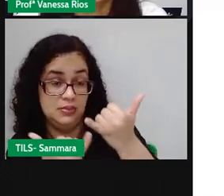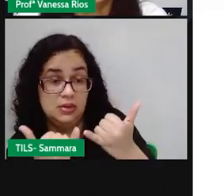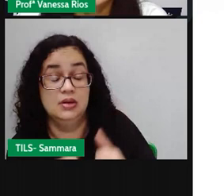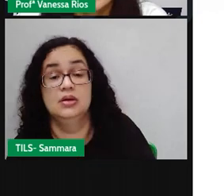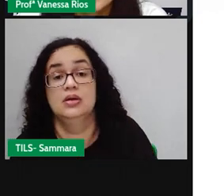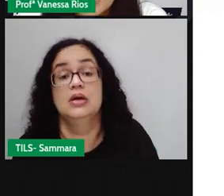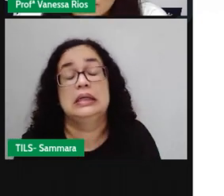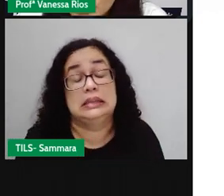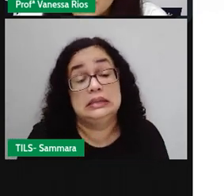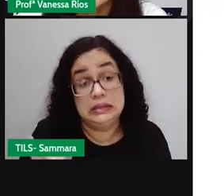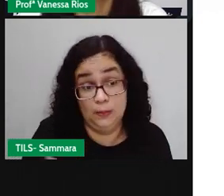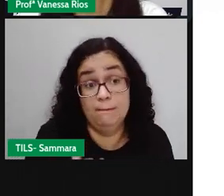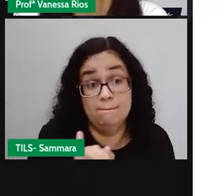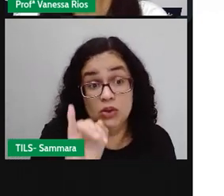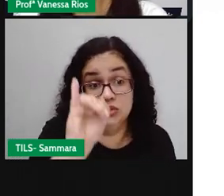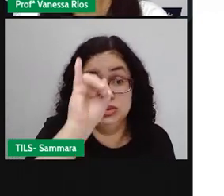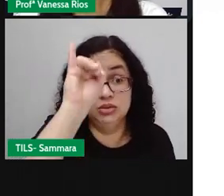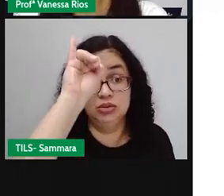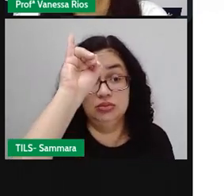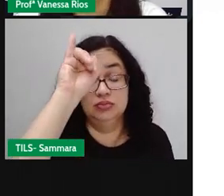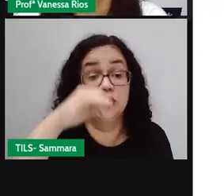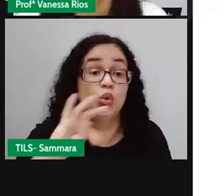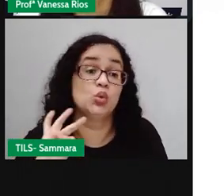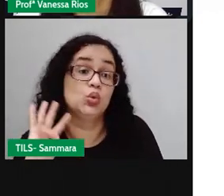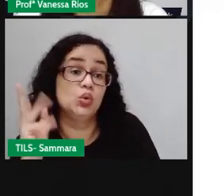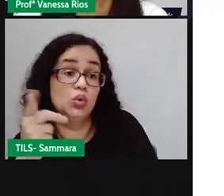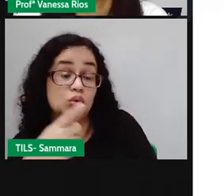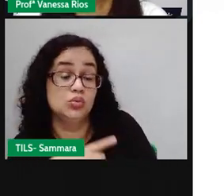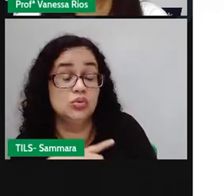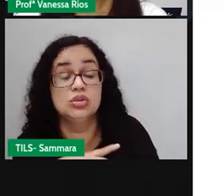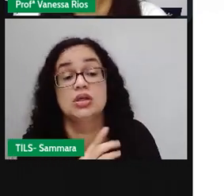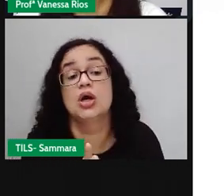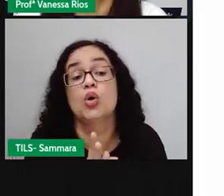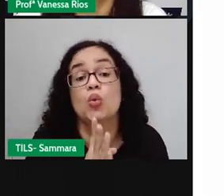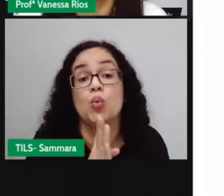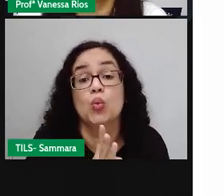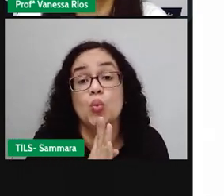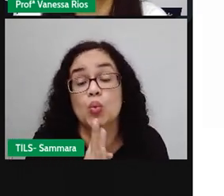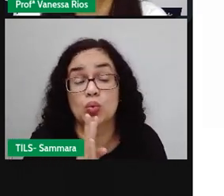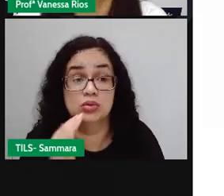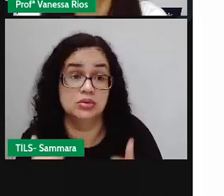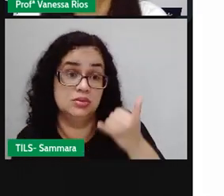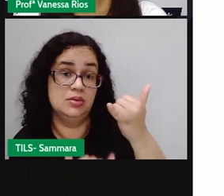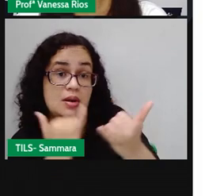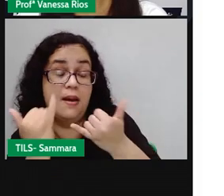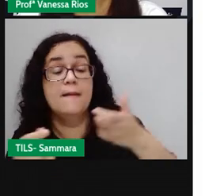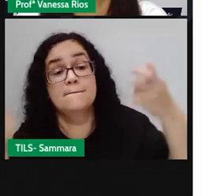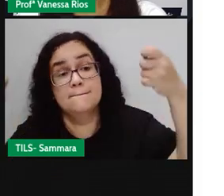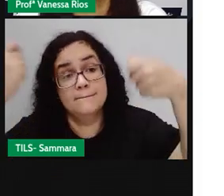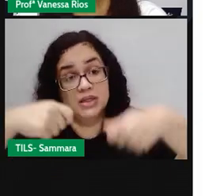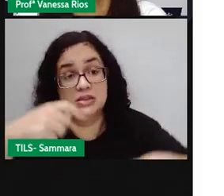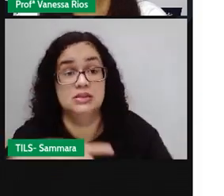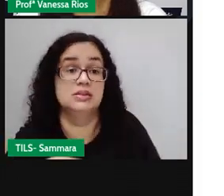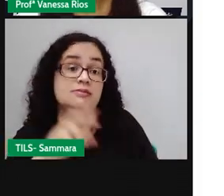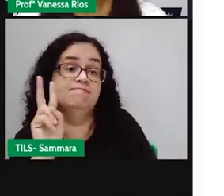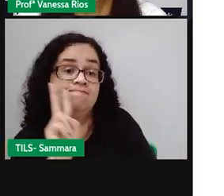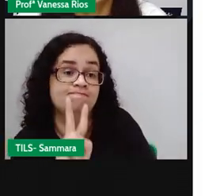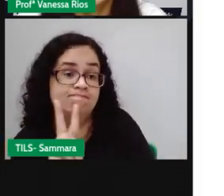muito importante todos terem conhecimento de que os brinquedos eles precisam